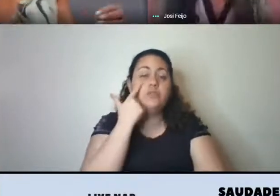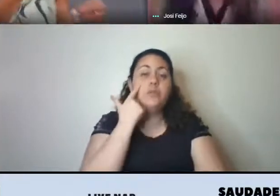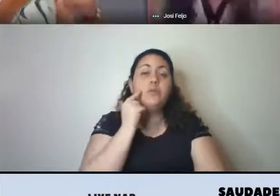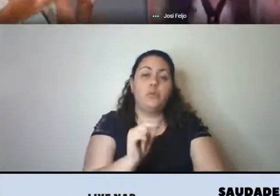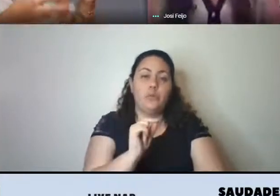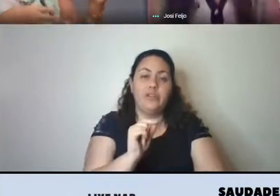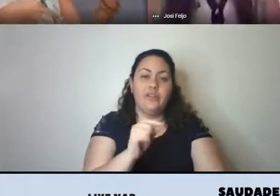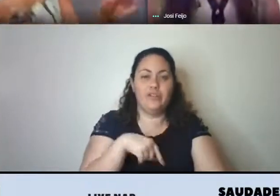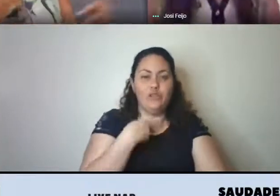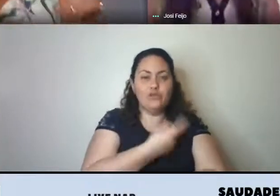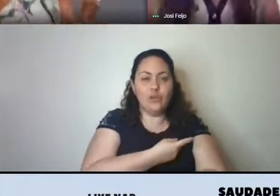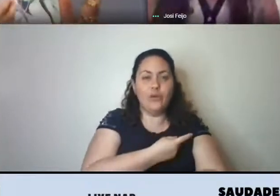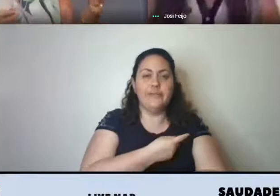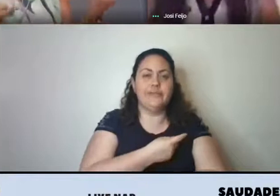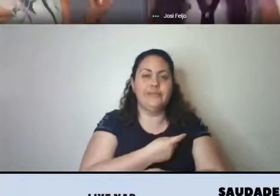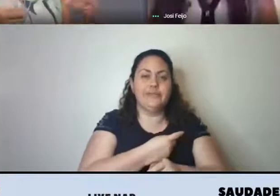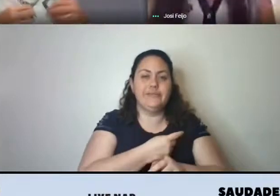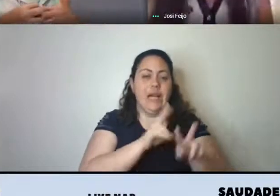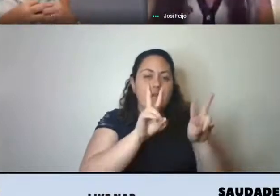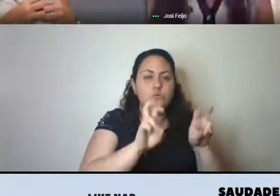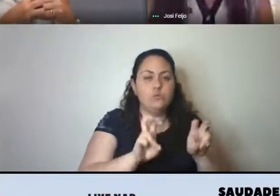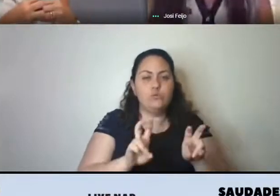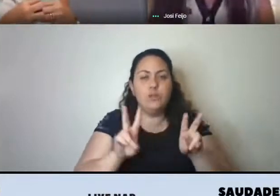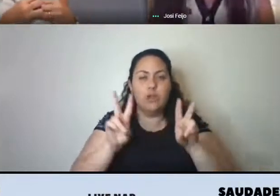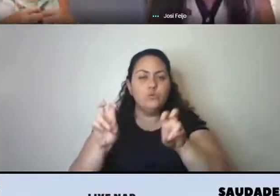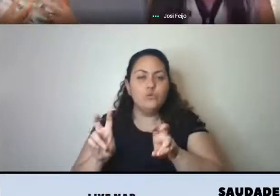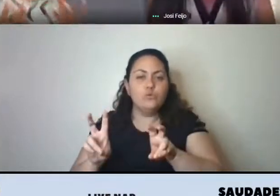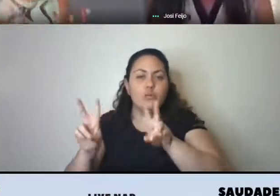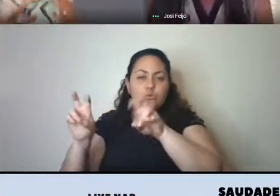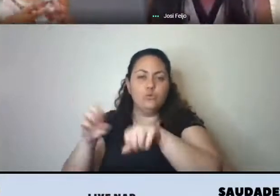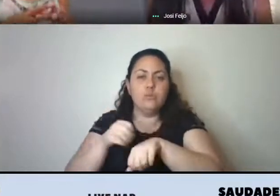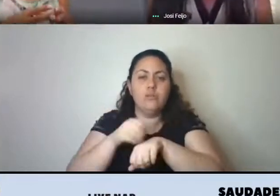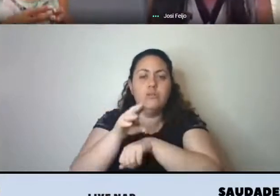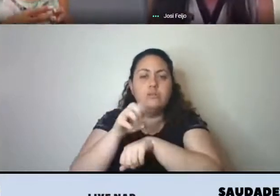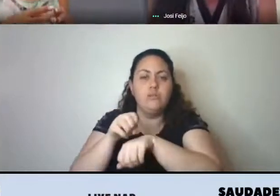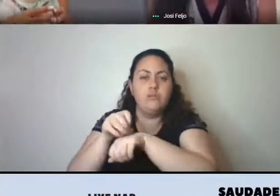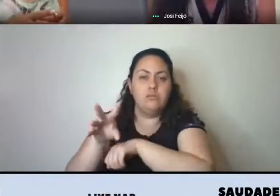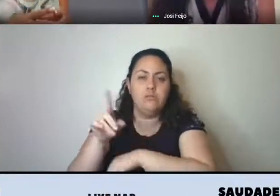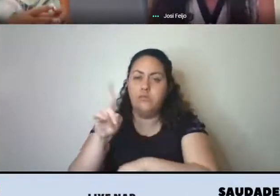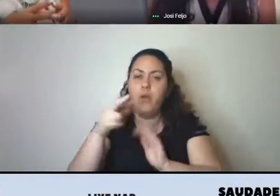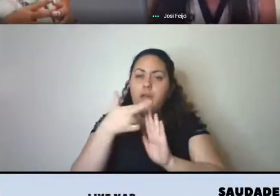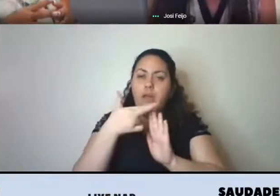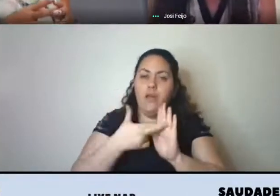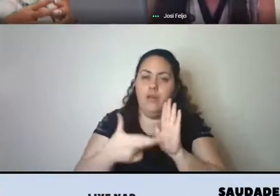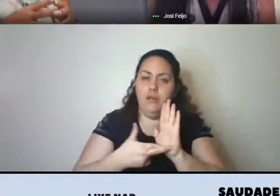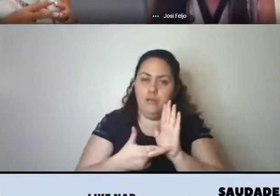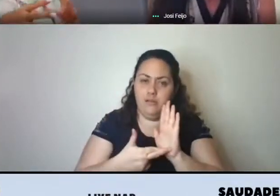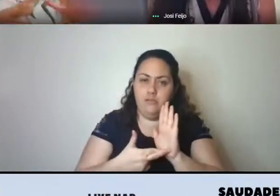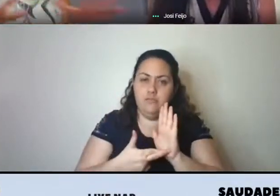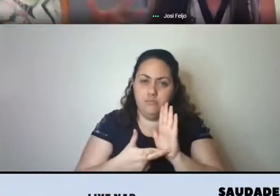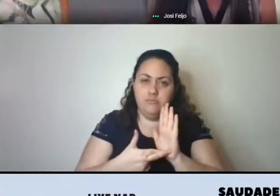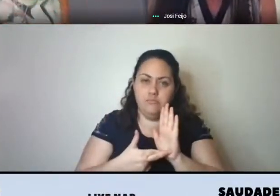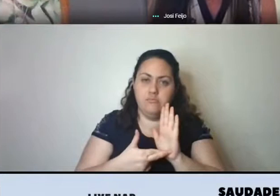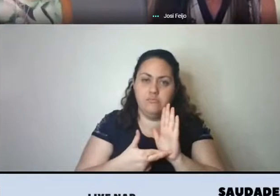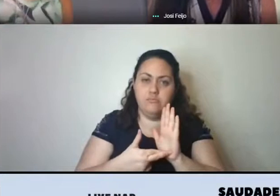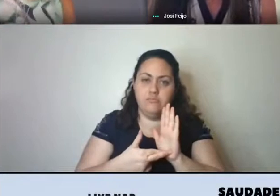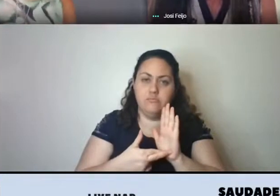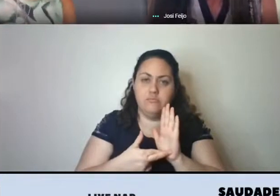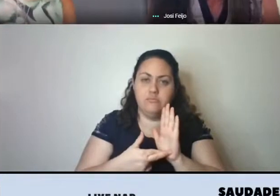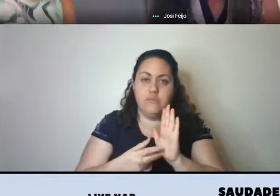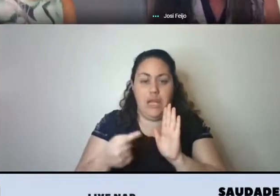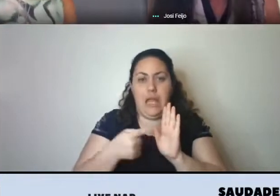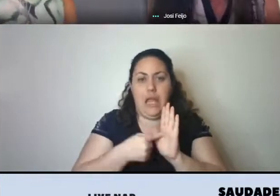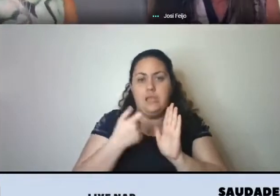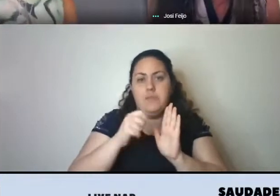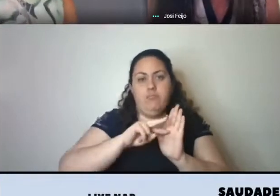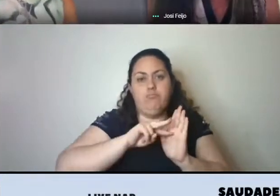elencando algumas coisas, né? Não é que isso seja uma regra e que isso tenha que ser puramente multiplicado,